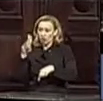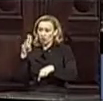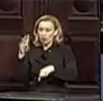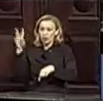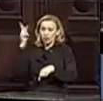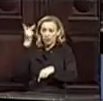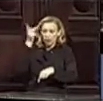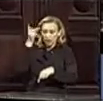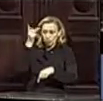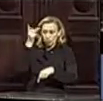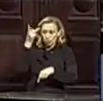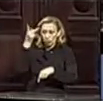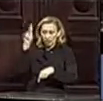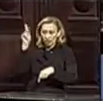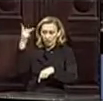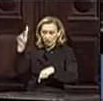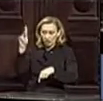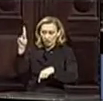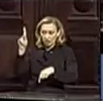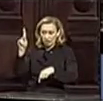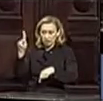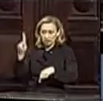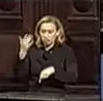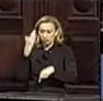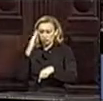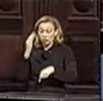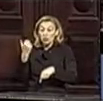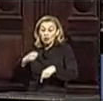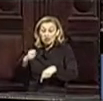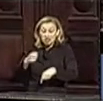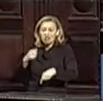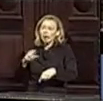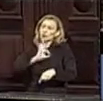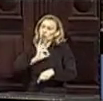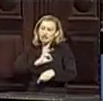Federal investigar,